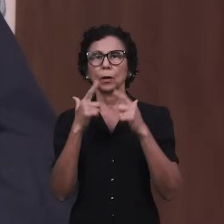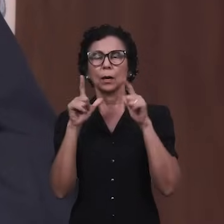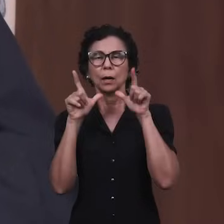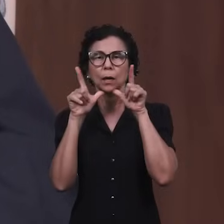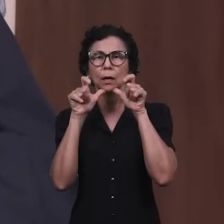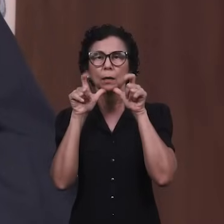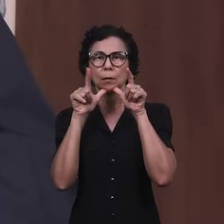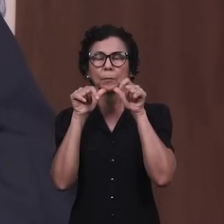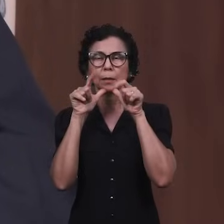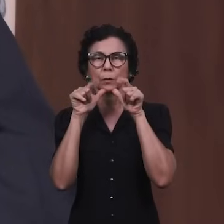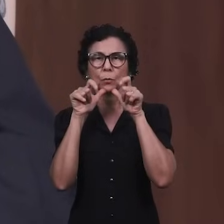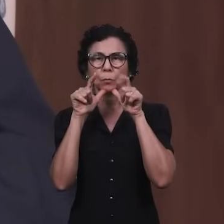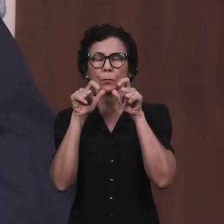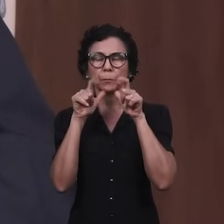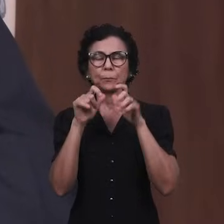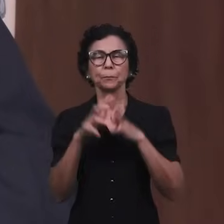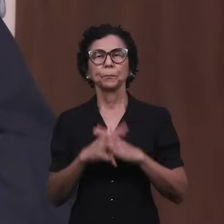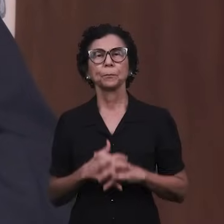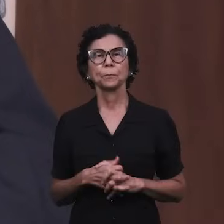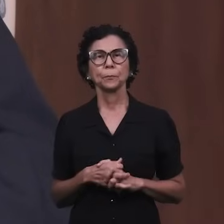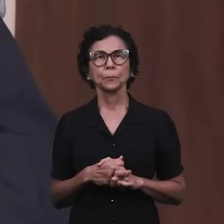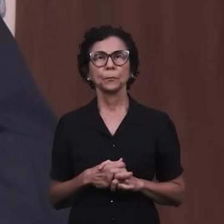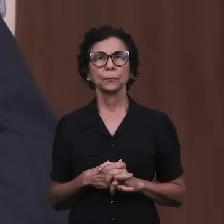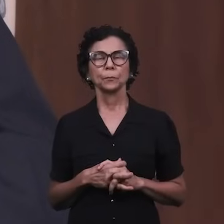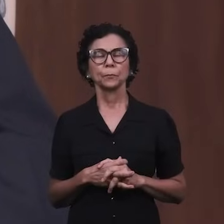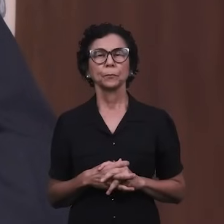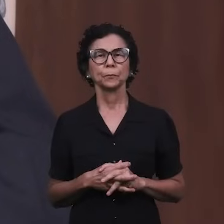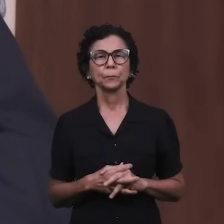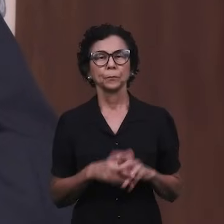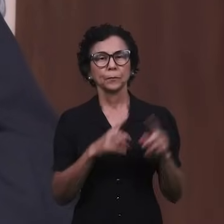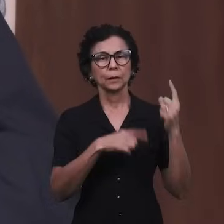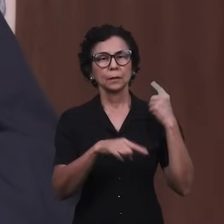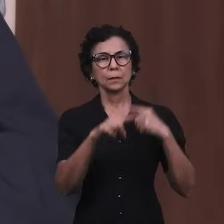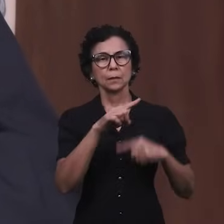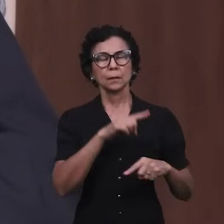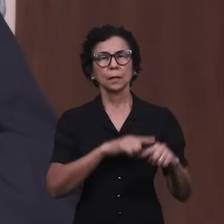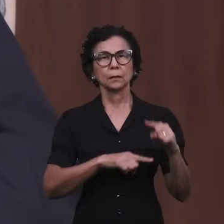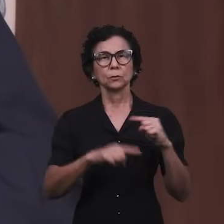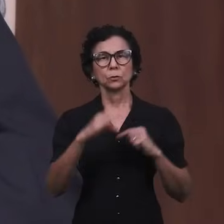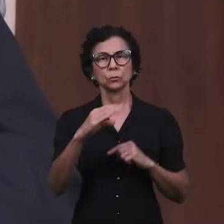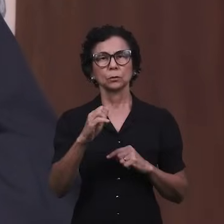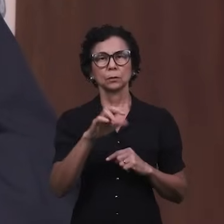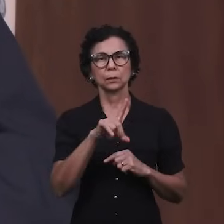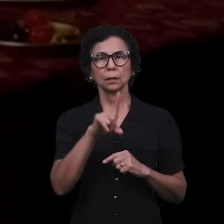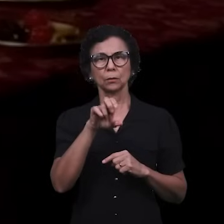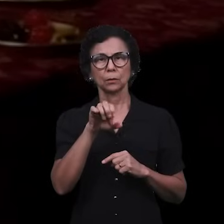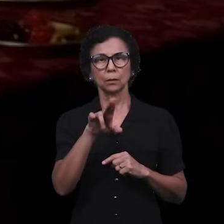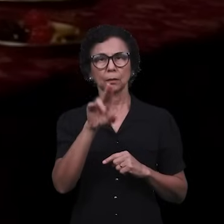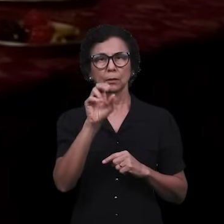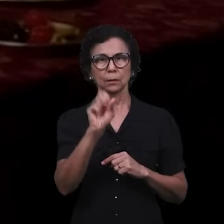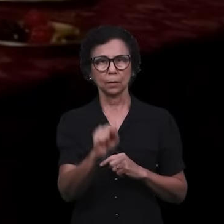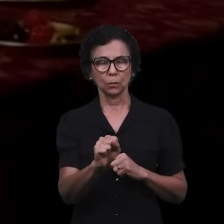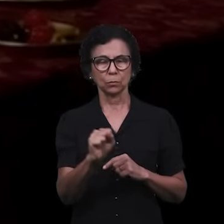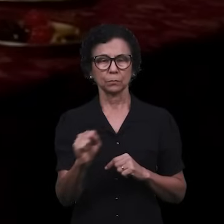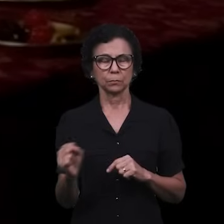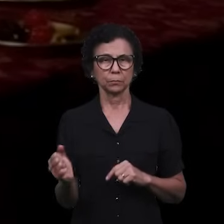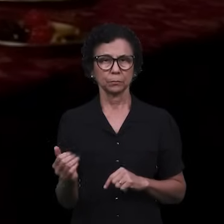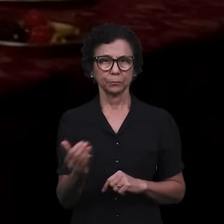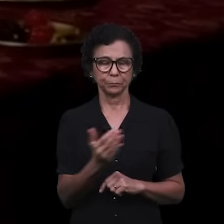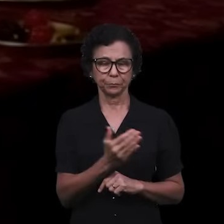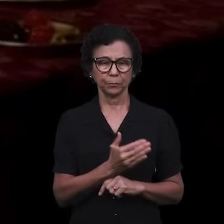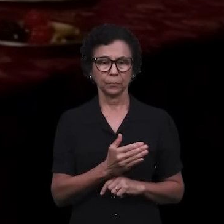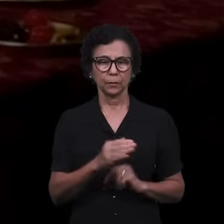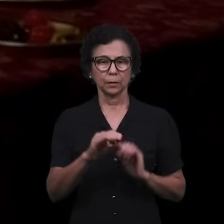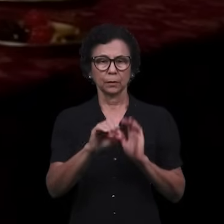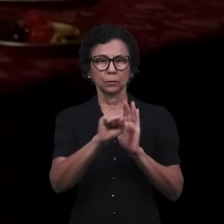o aramaico, a língua dos caldeus era o aramaico. Então, os antecedentes dos caldeus. No século